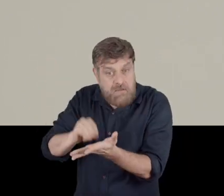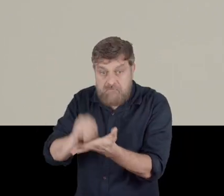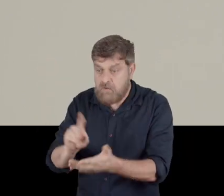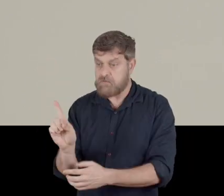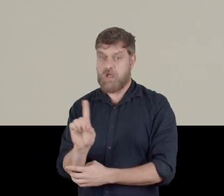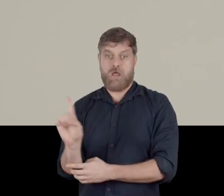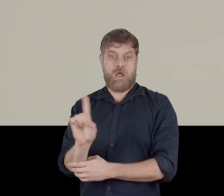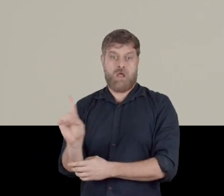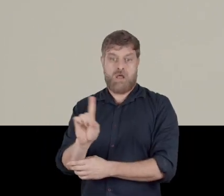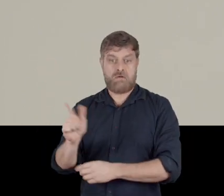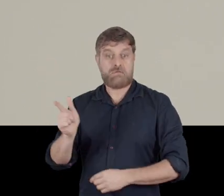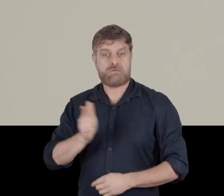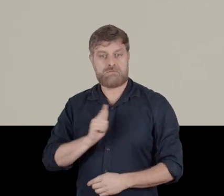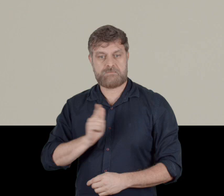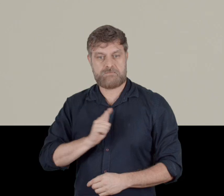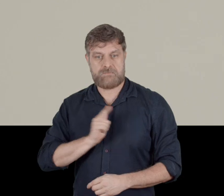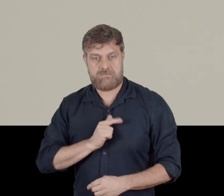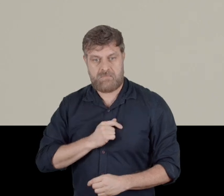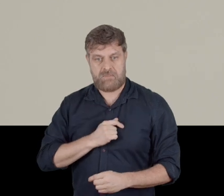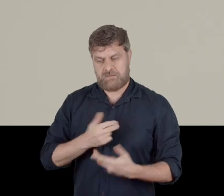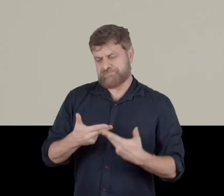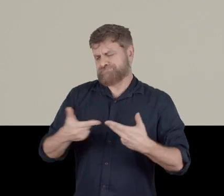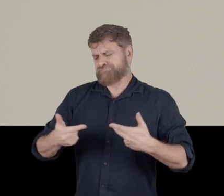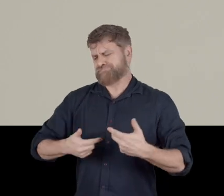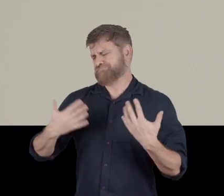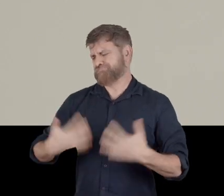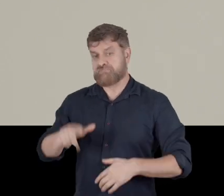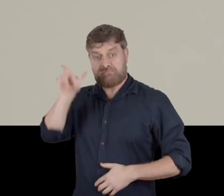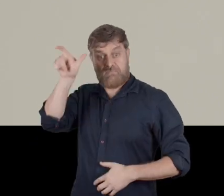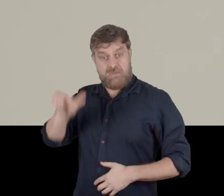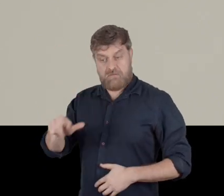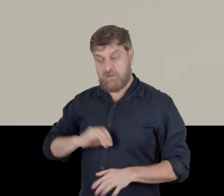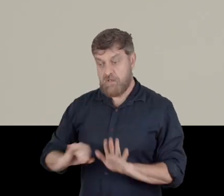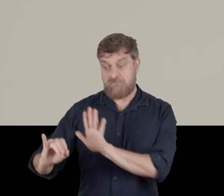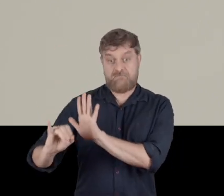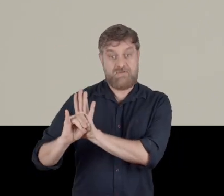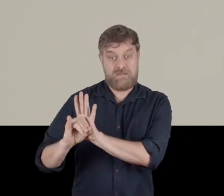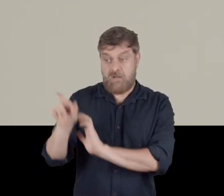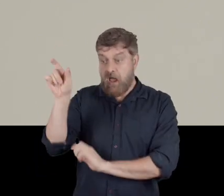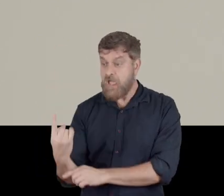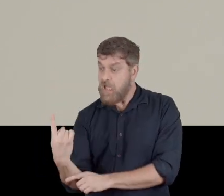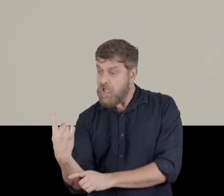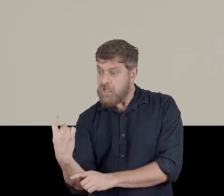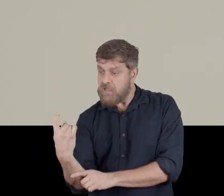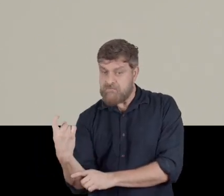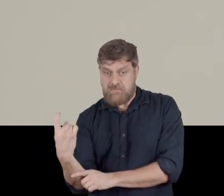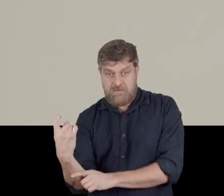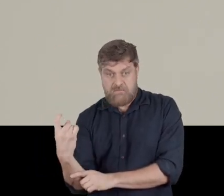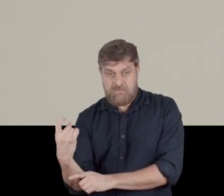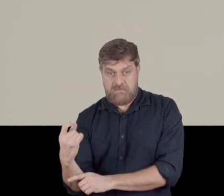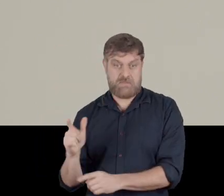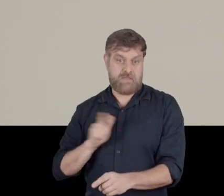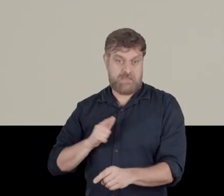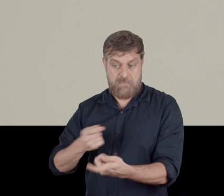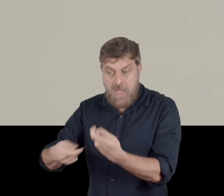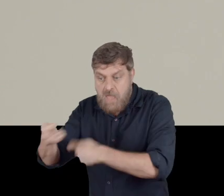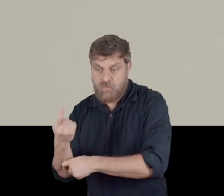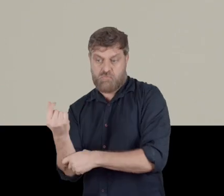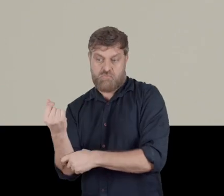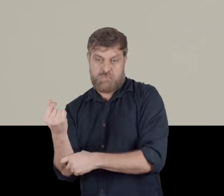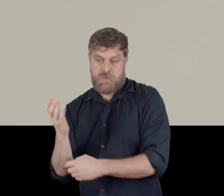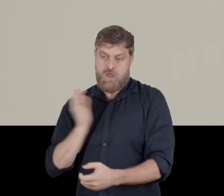falta de motivação. Tem várias coisas da personalidade, da